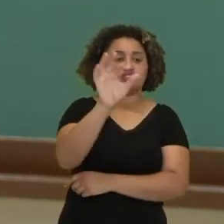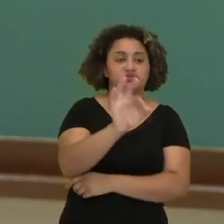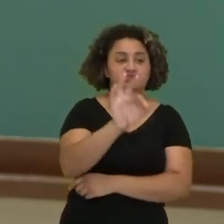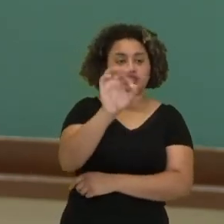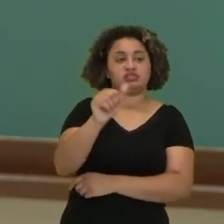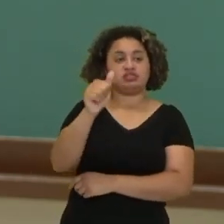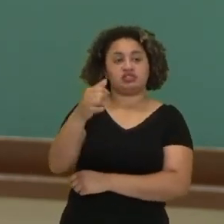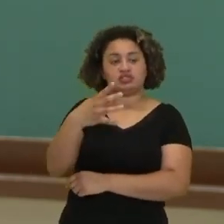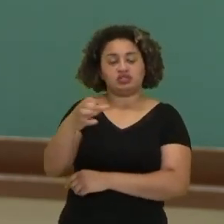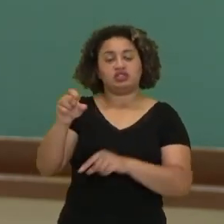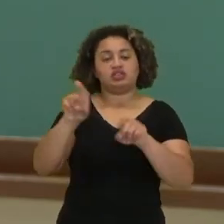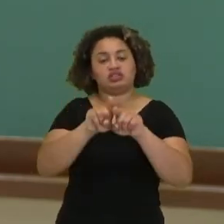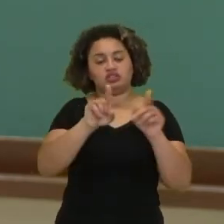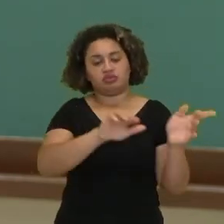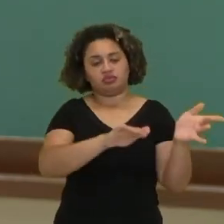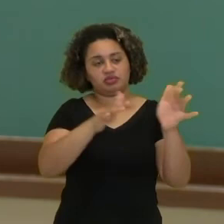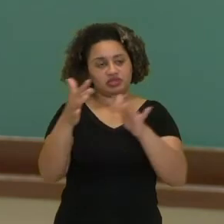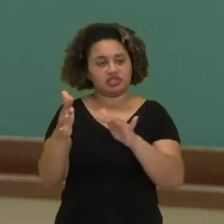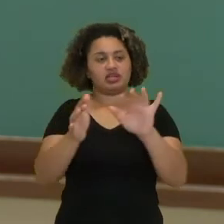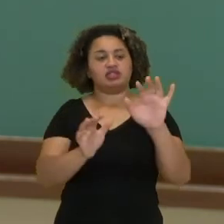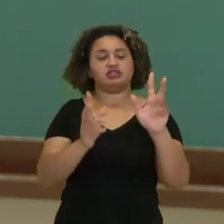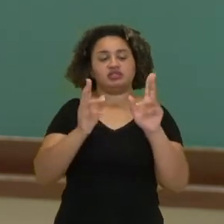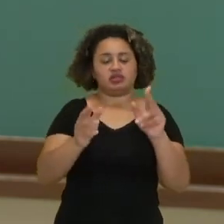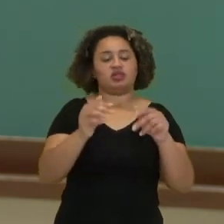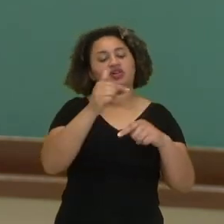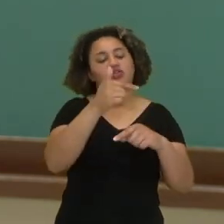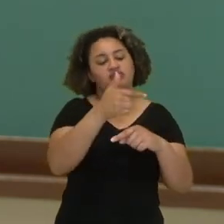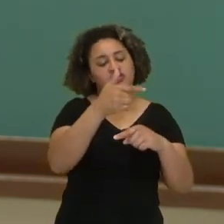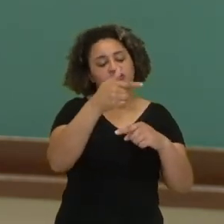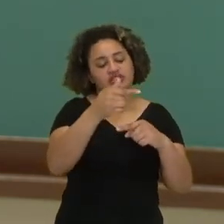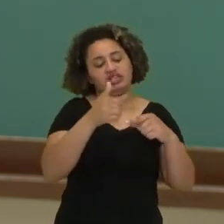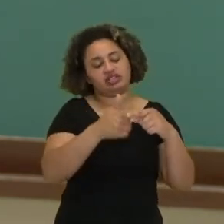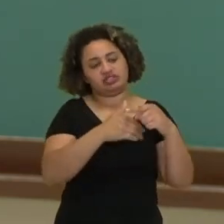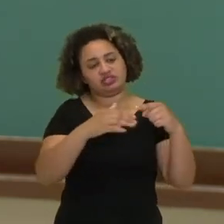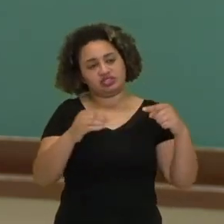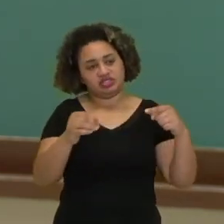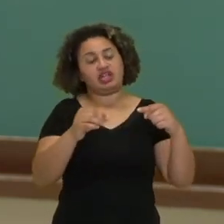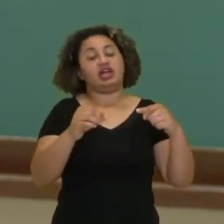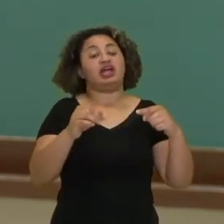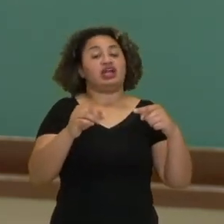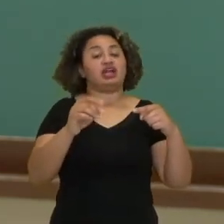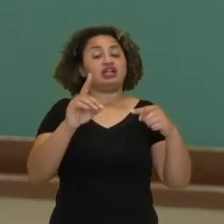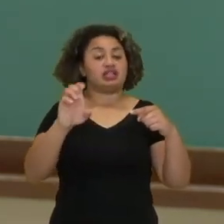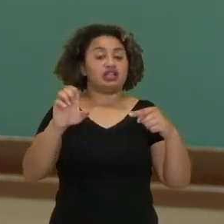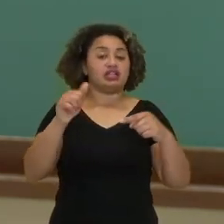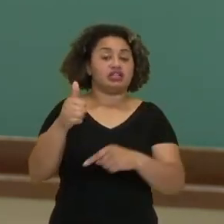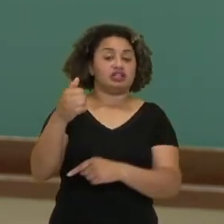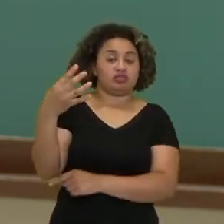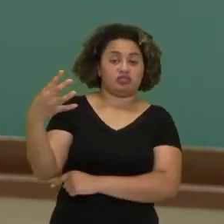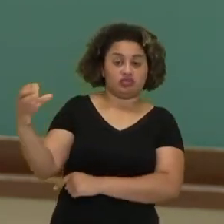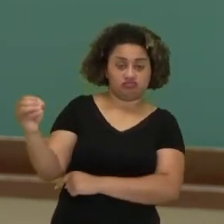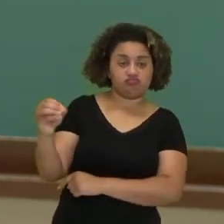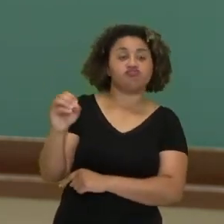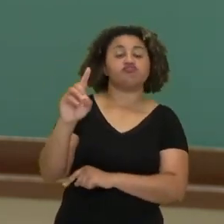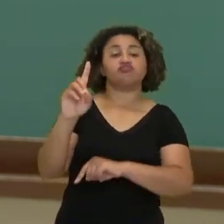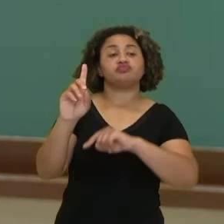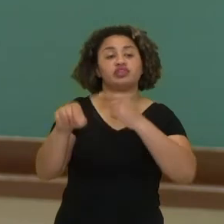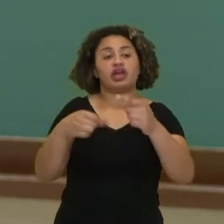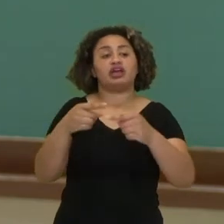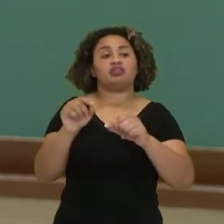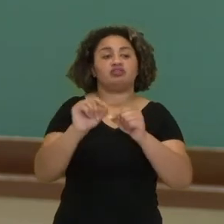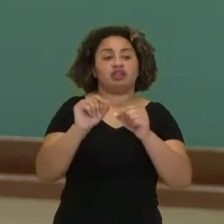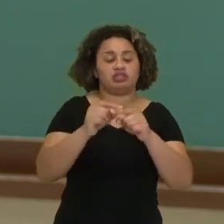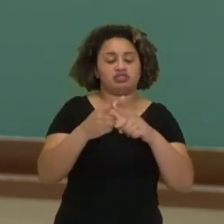140, mesmo procedimento. Transformei o 27% em 27 centésimos, multiplico